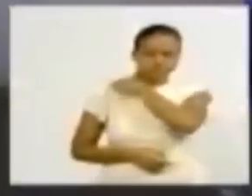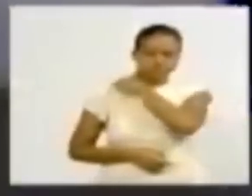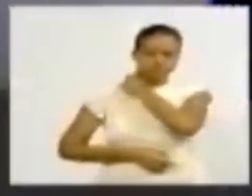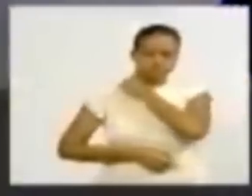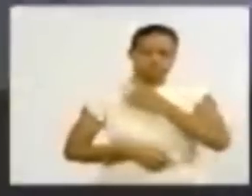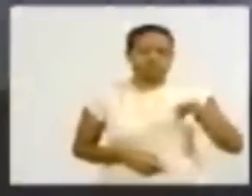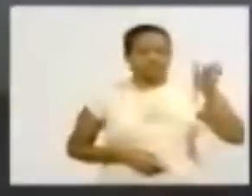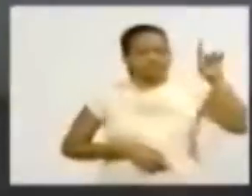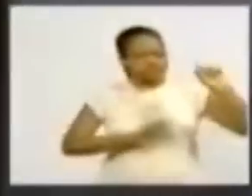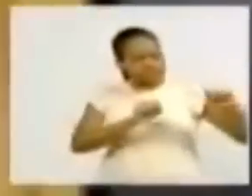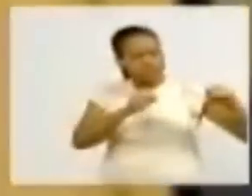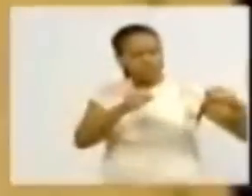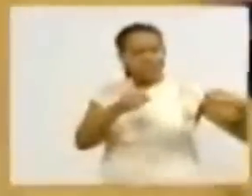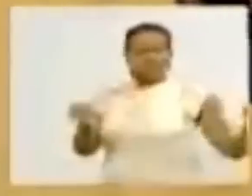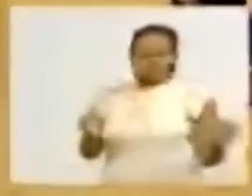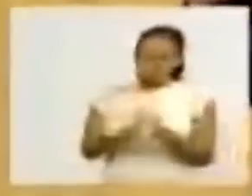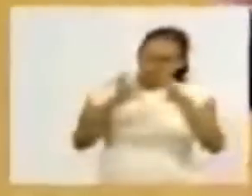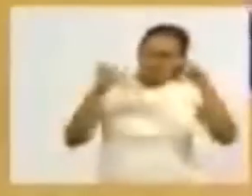E Deus foi fazendo esforço,